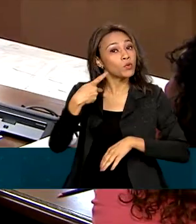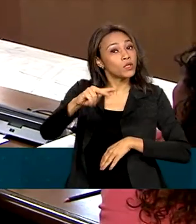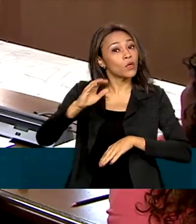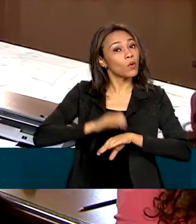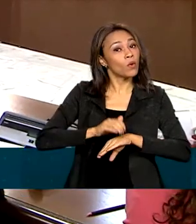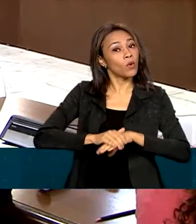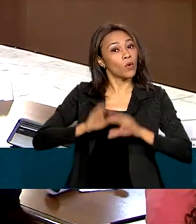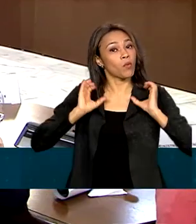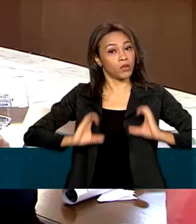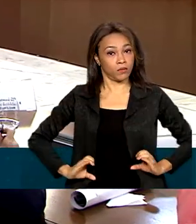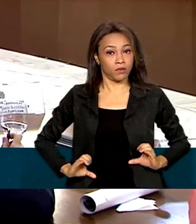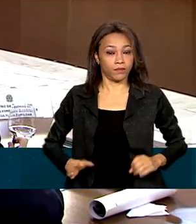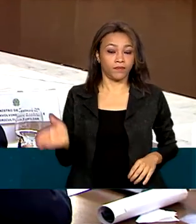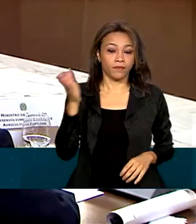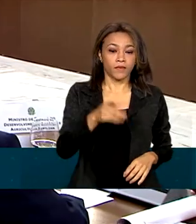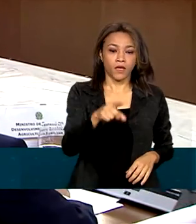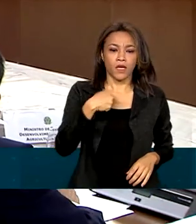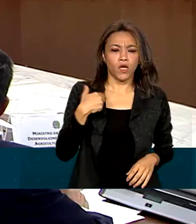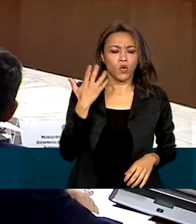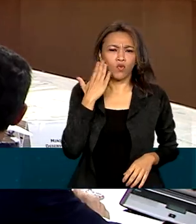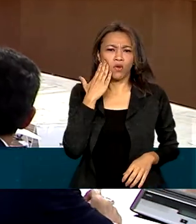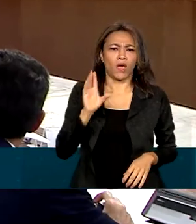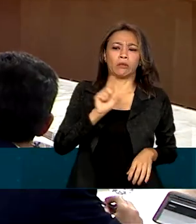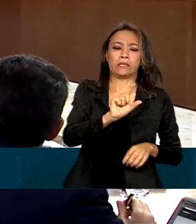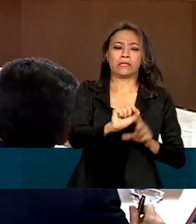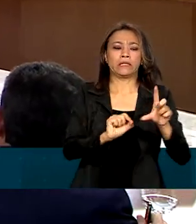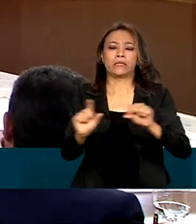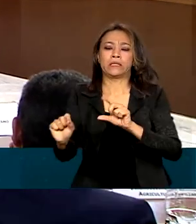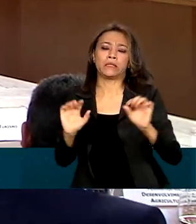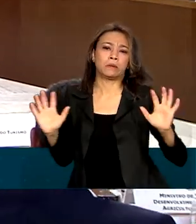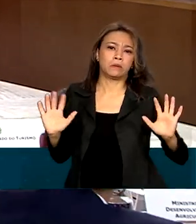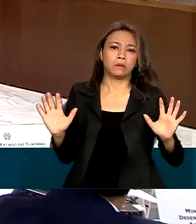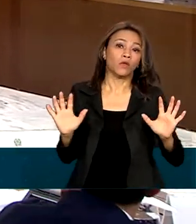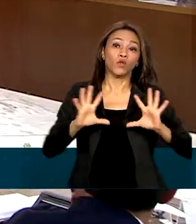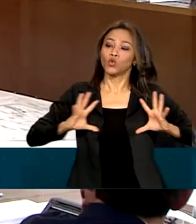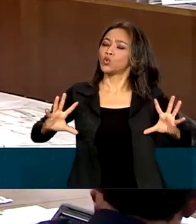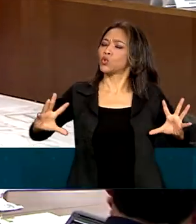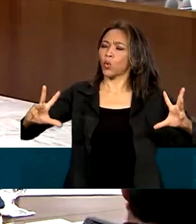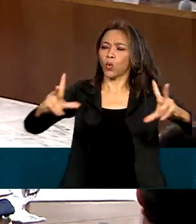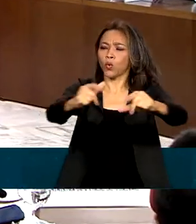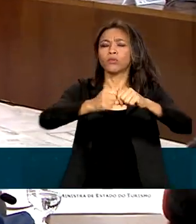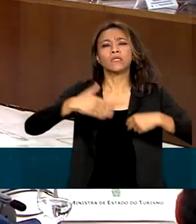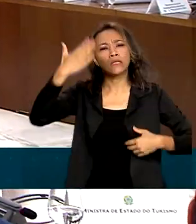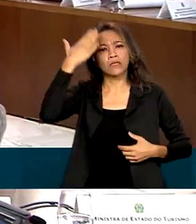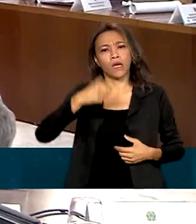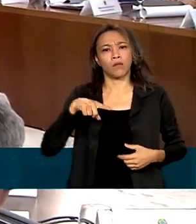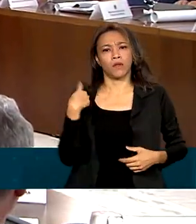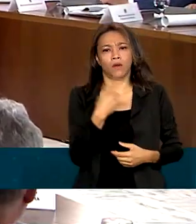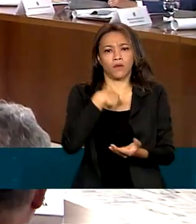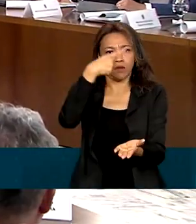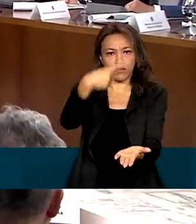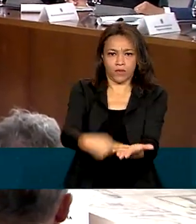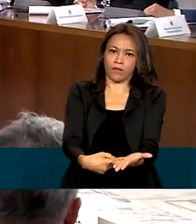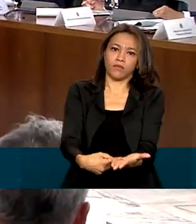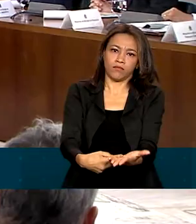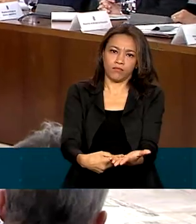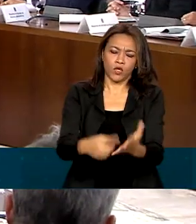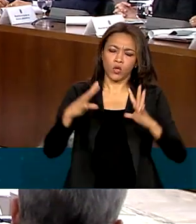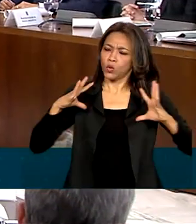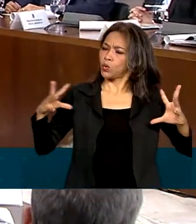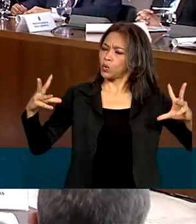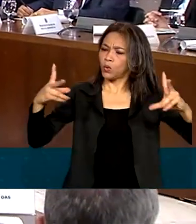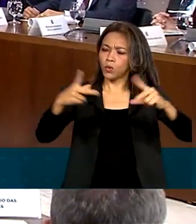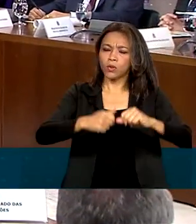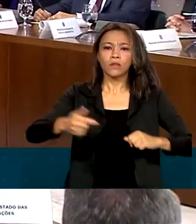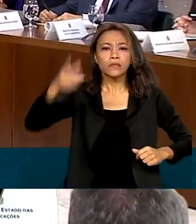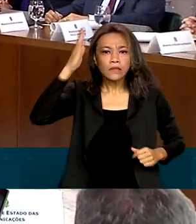faço distinção e não quero criminalizar a política. Todo mundo sabe da nossa responsabilidade. Todo mundo sabe que a